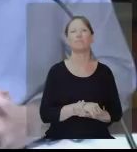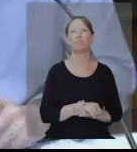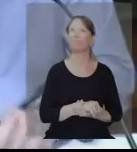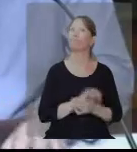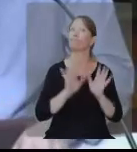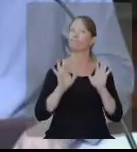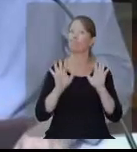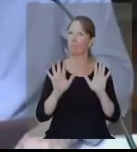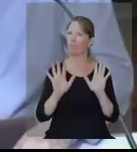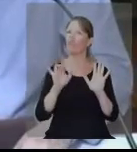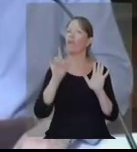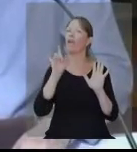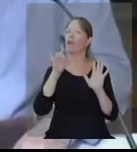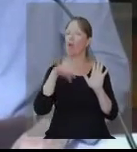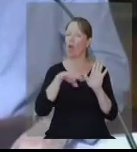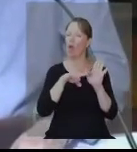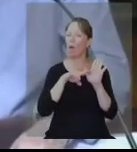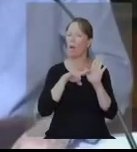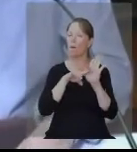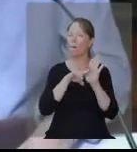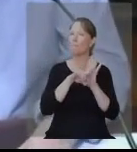evidentemente, uma pergunta